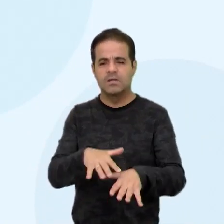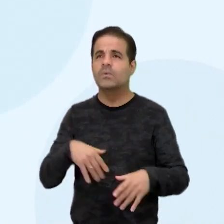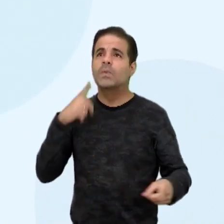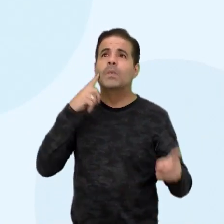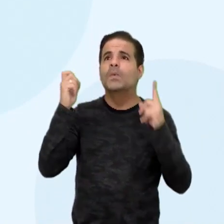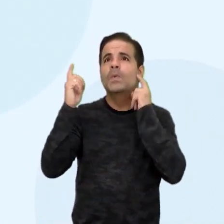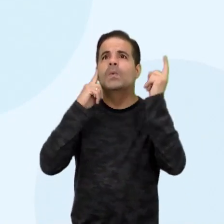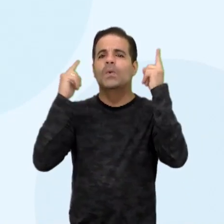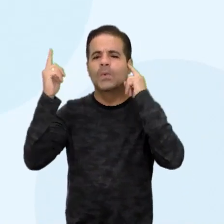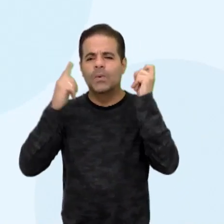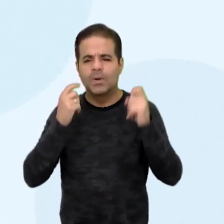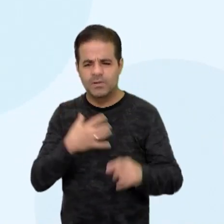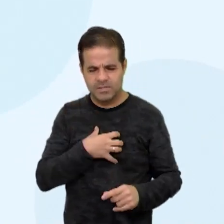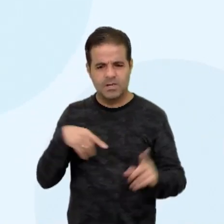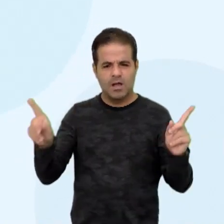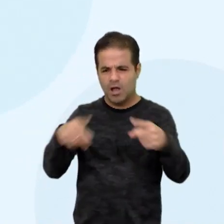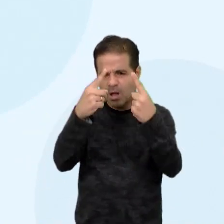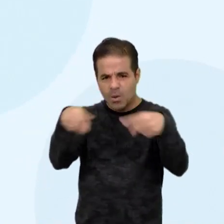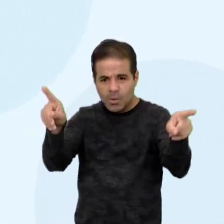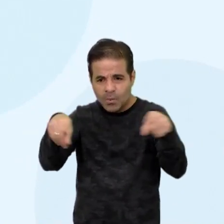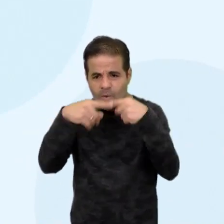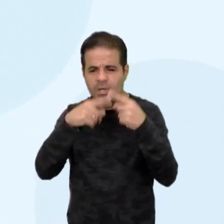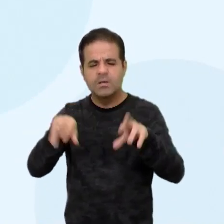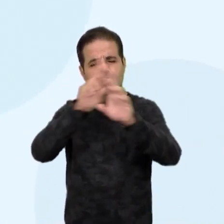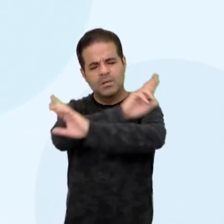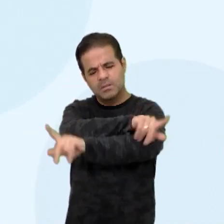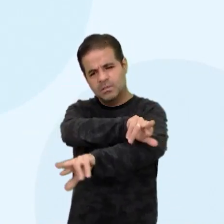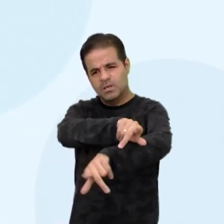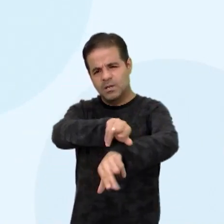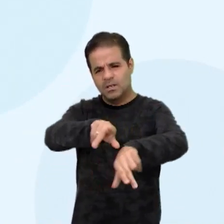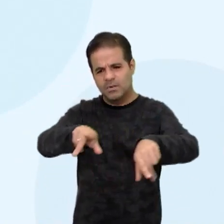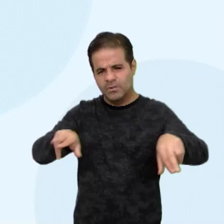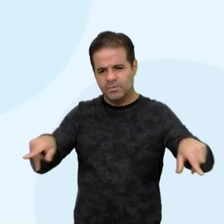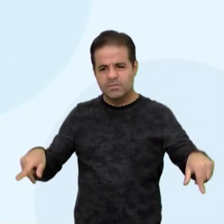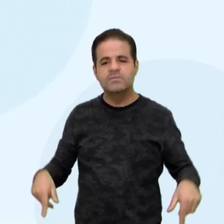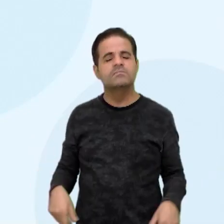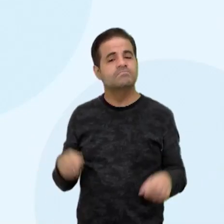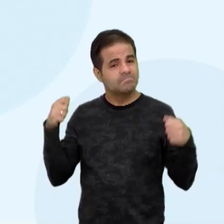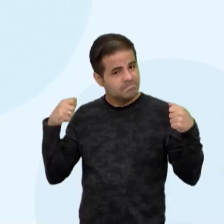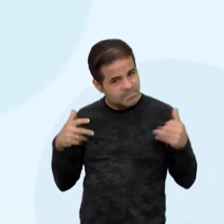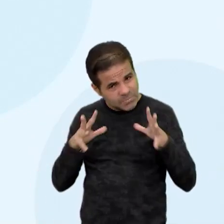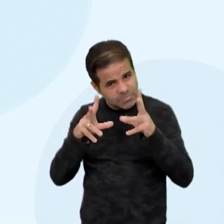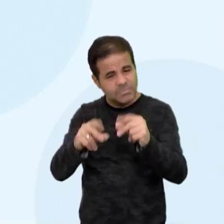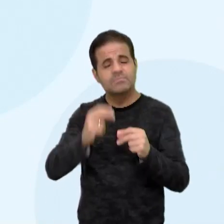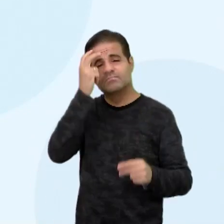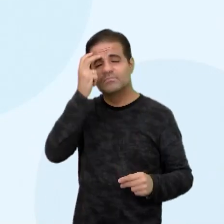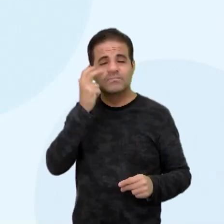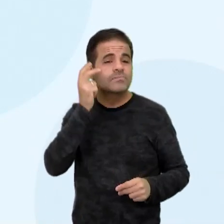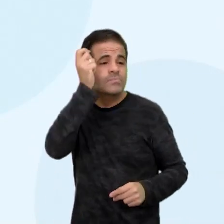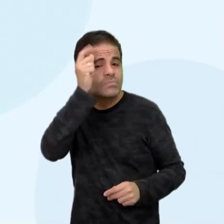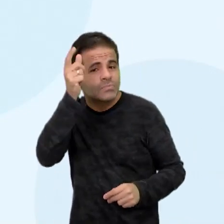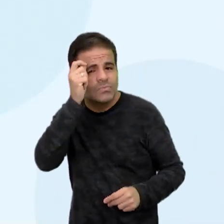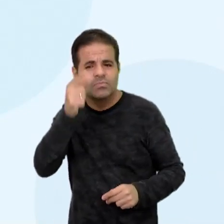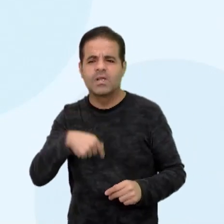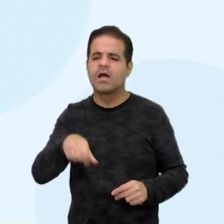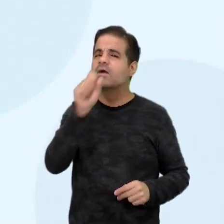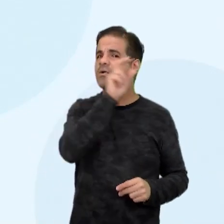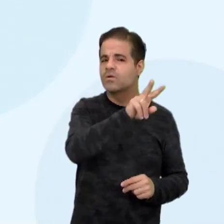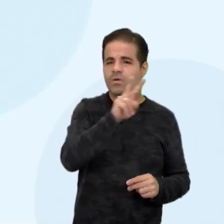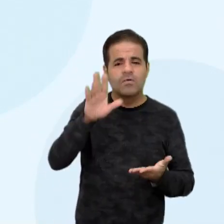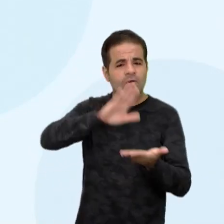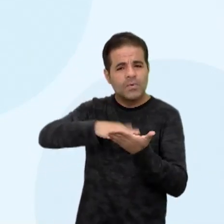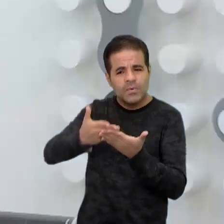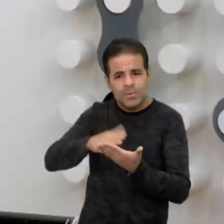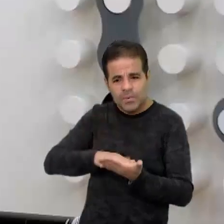sons, estilos musicais extremamente diferentes. Então tem toda uma cultura, né? E eu tô vendo aqui nosso